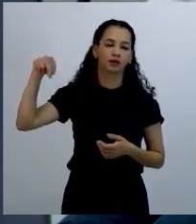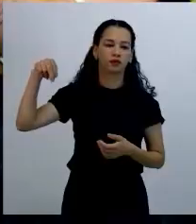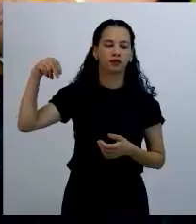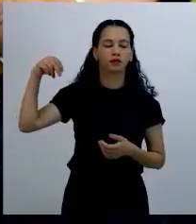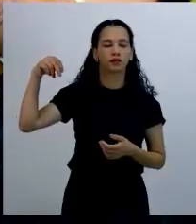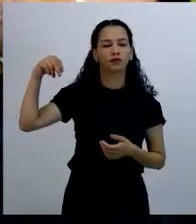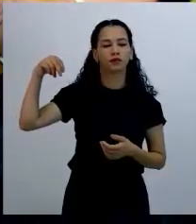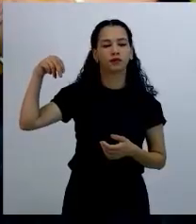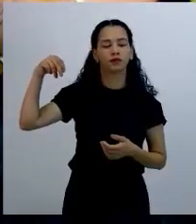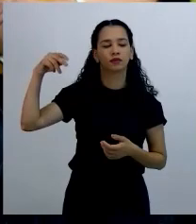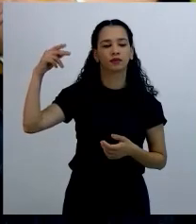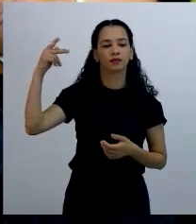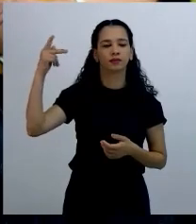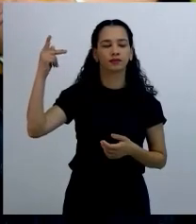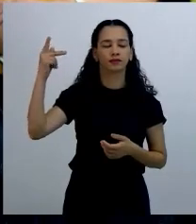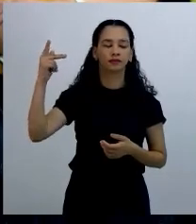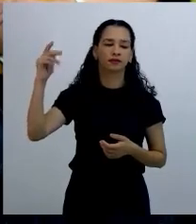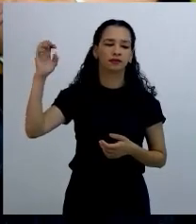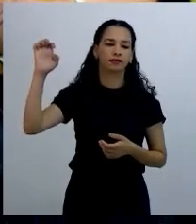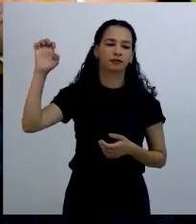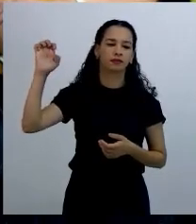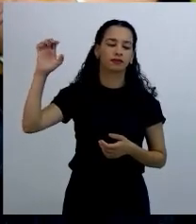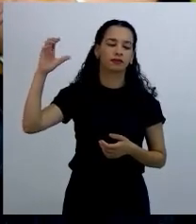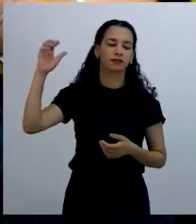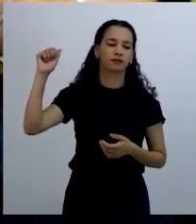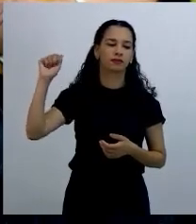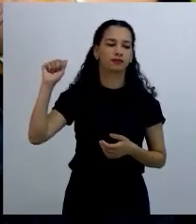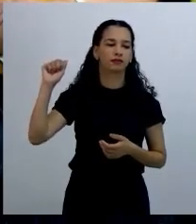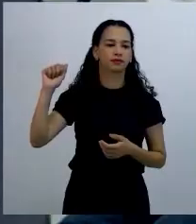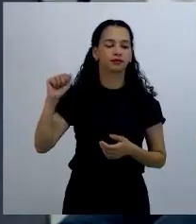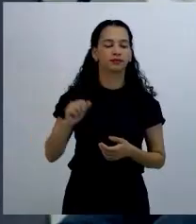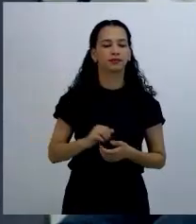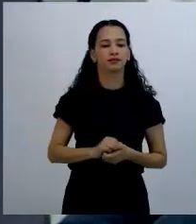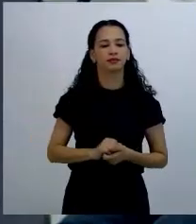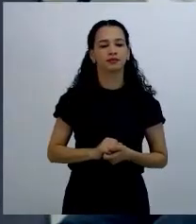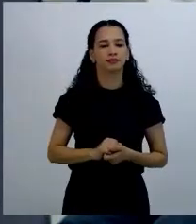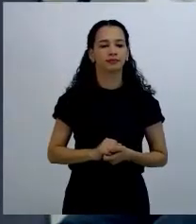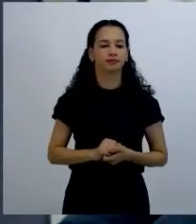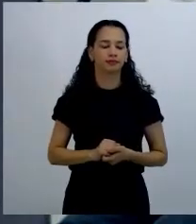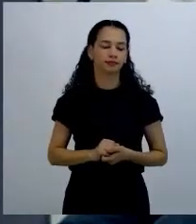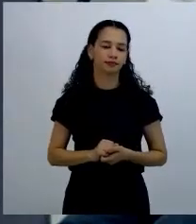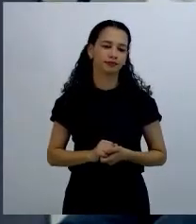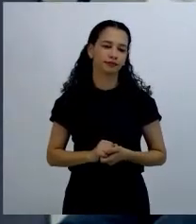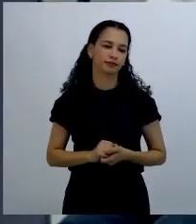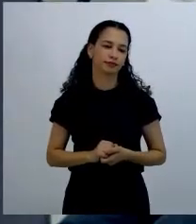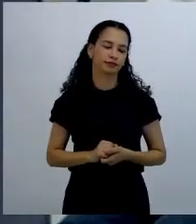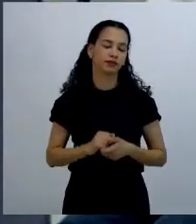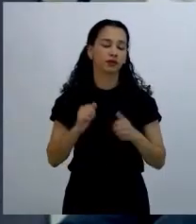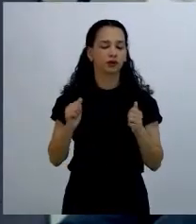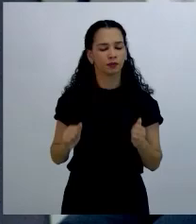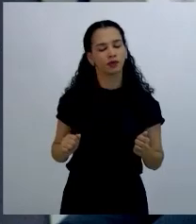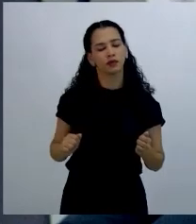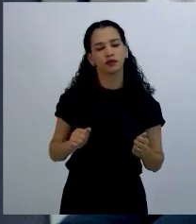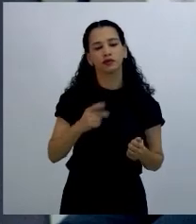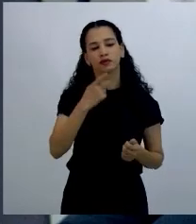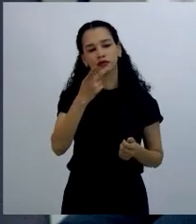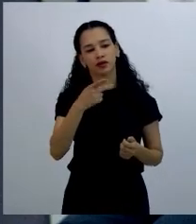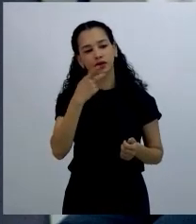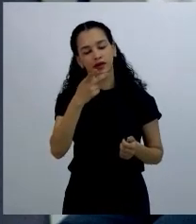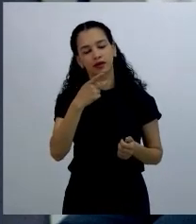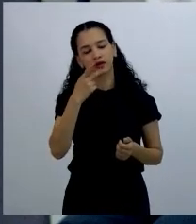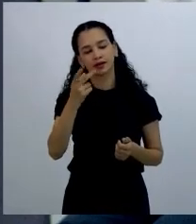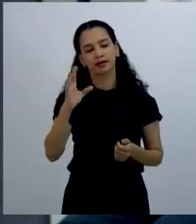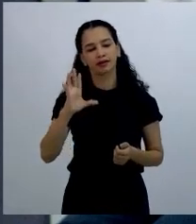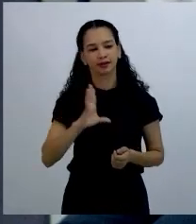plágio disso posso dizer isso a você Amo vocês amo vocês e quando Paulo dizia essas coisas